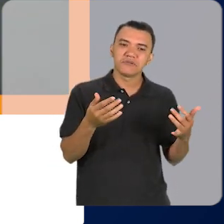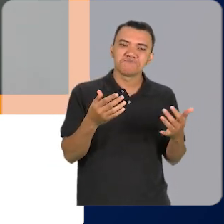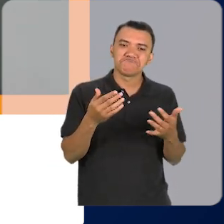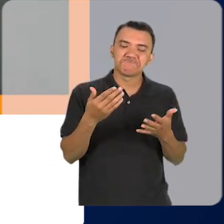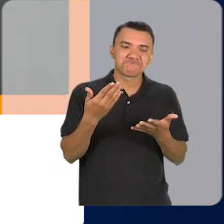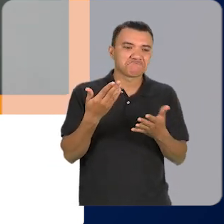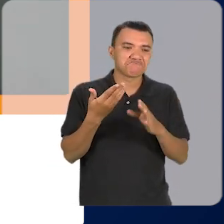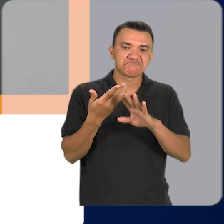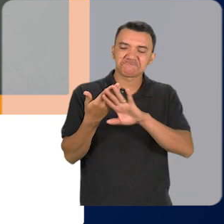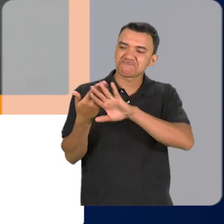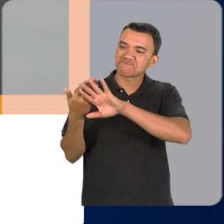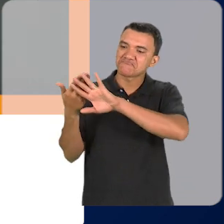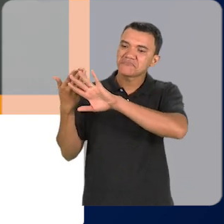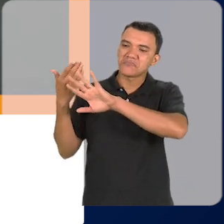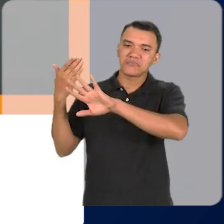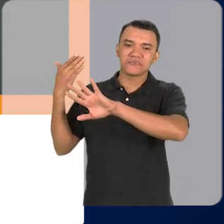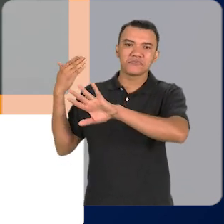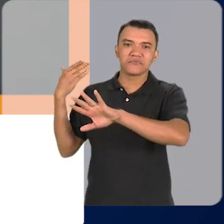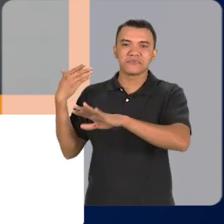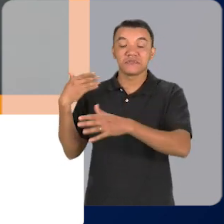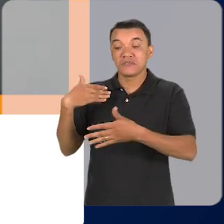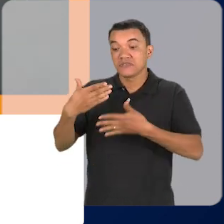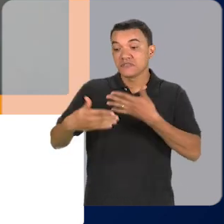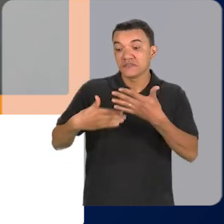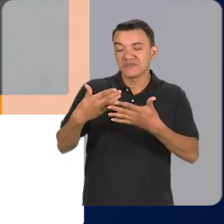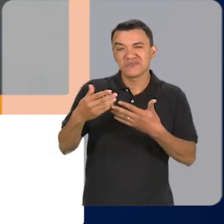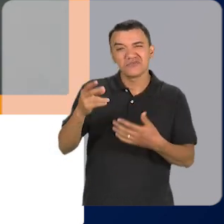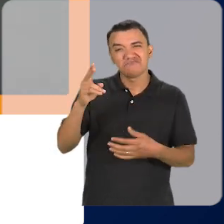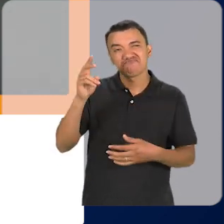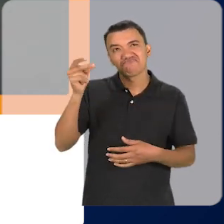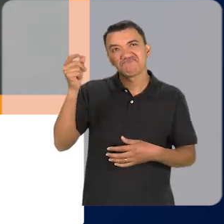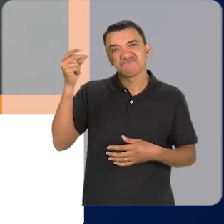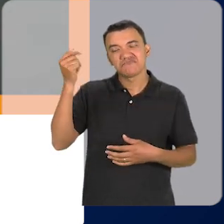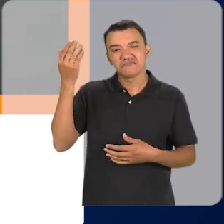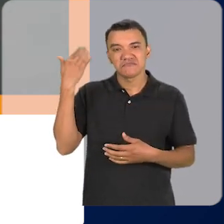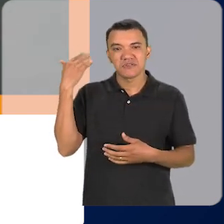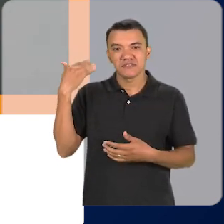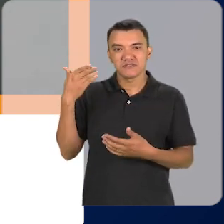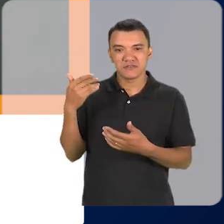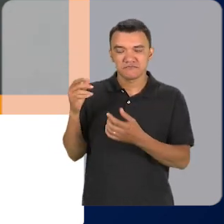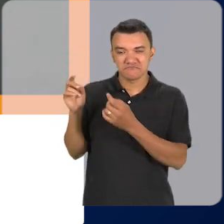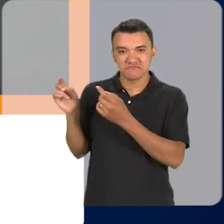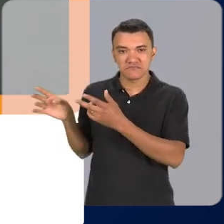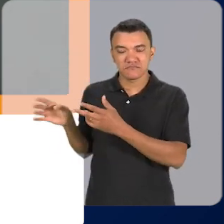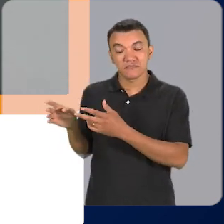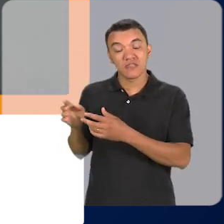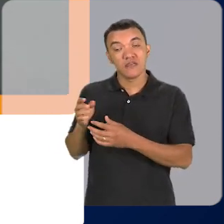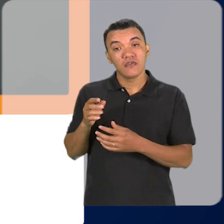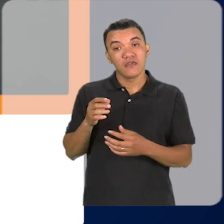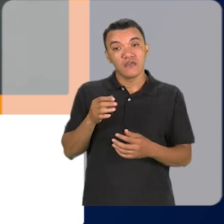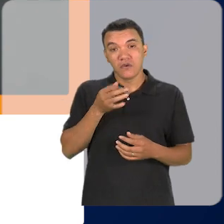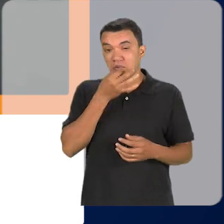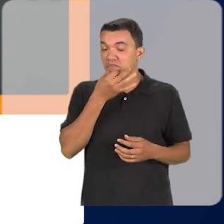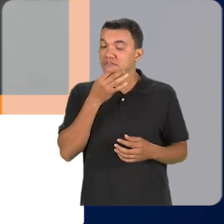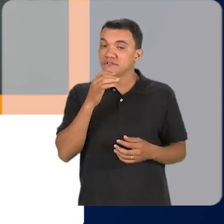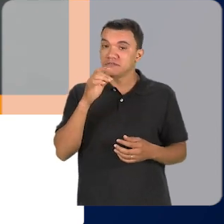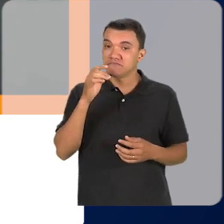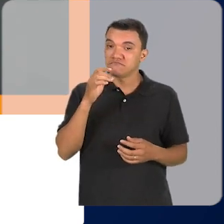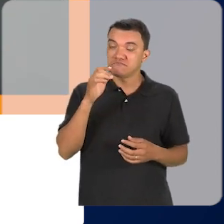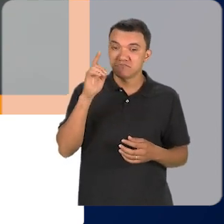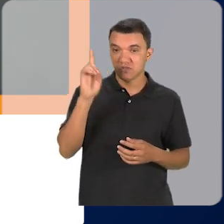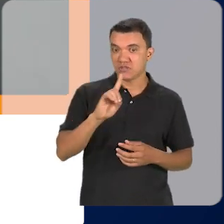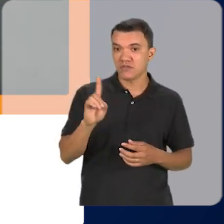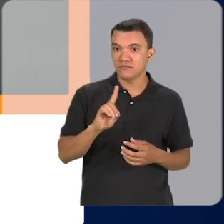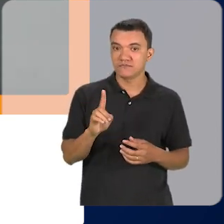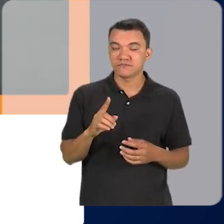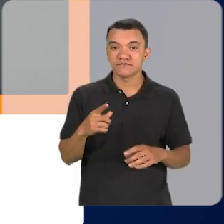não, daqui a algum tempo, se não seria algo de um passado. Eu creio que não, porque